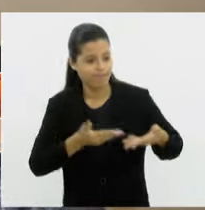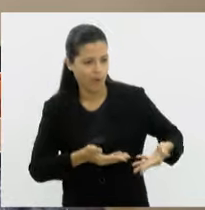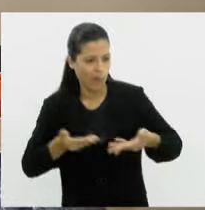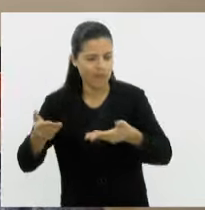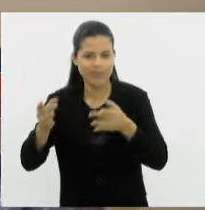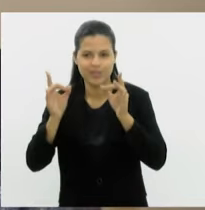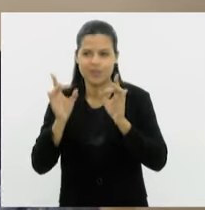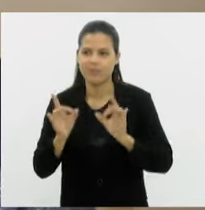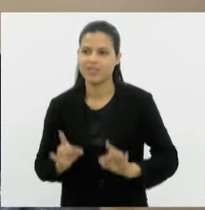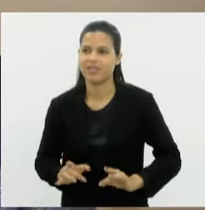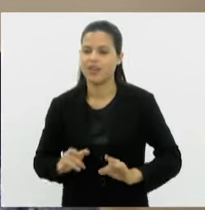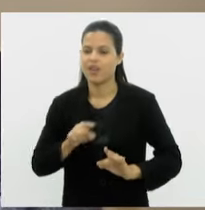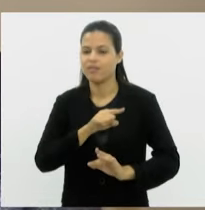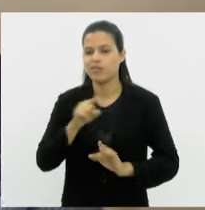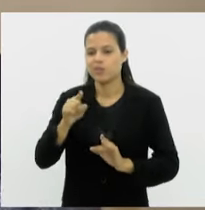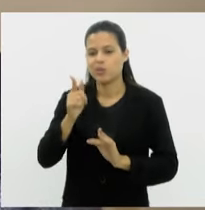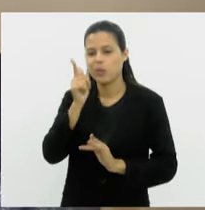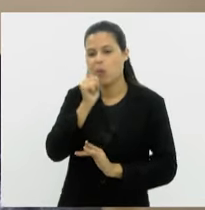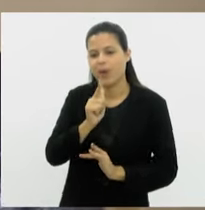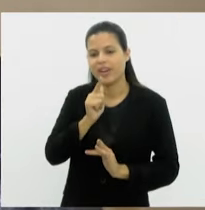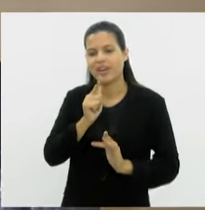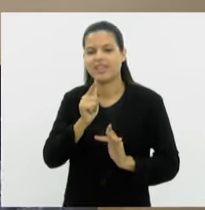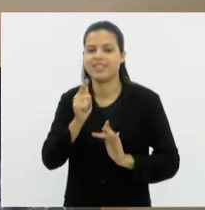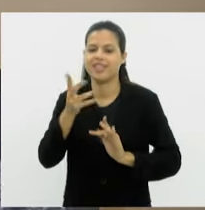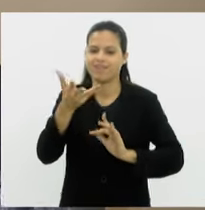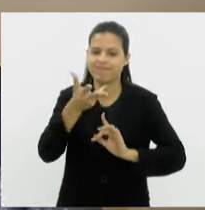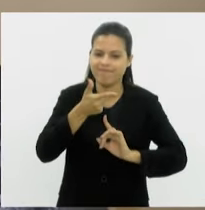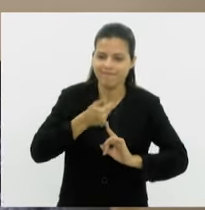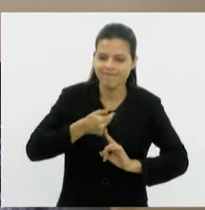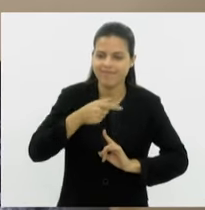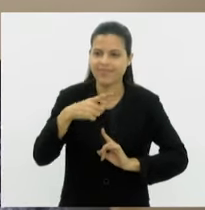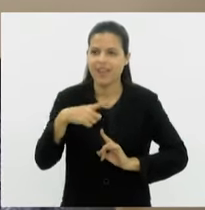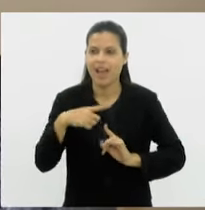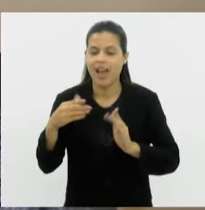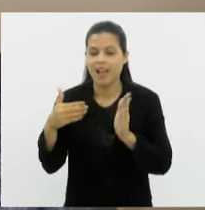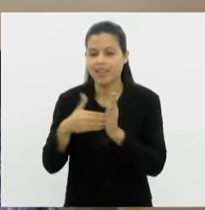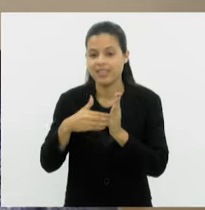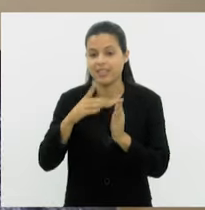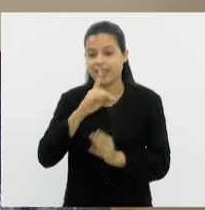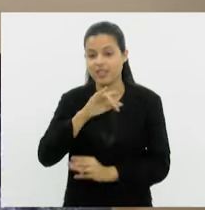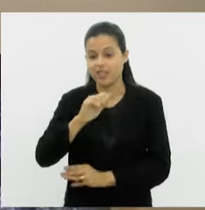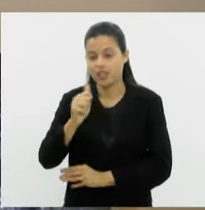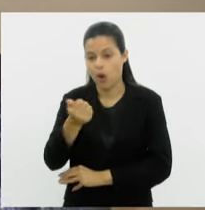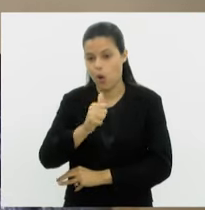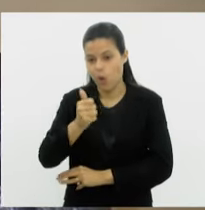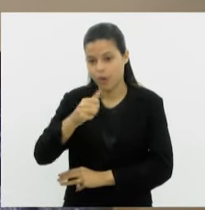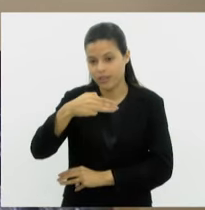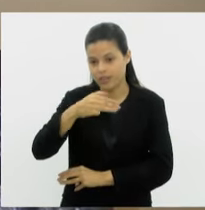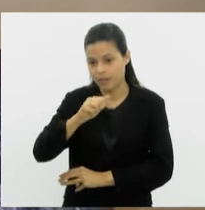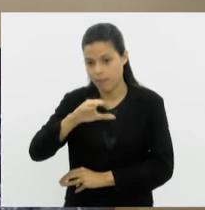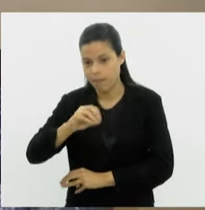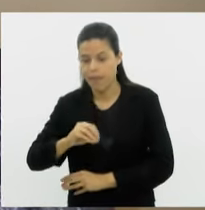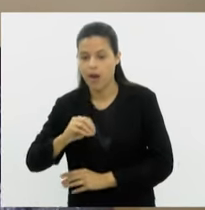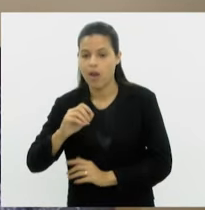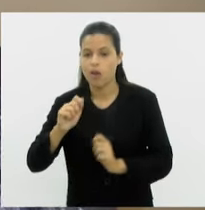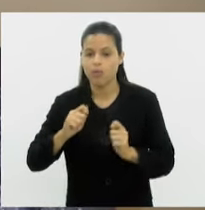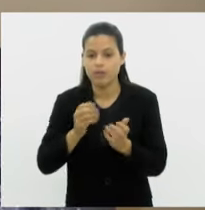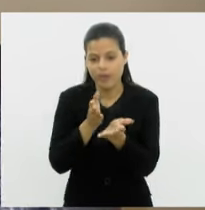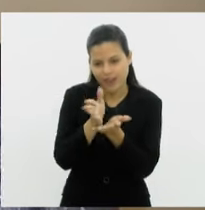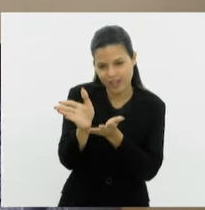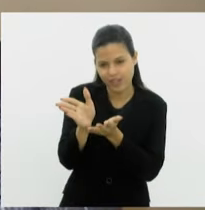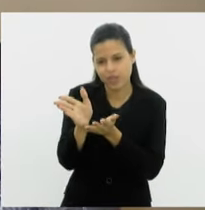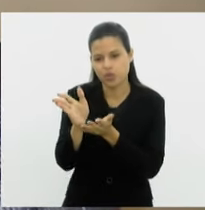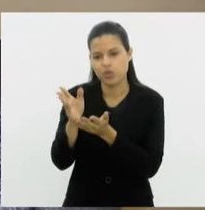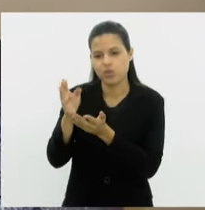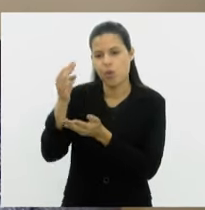conhecerem o circuito, né, que está em cartaz. Até o dia 11 de maio você pode conferir o eixo